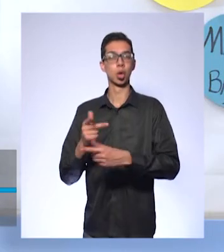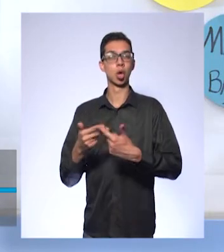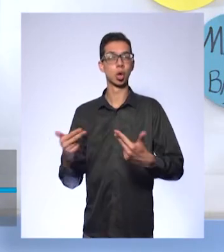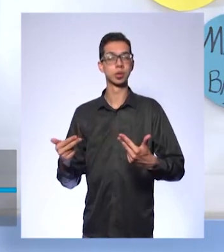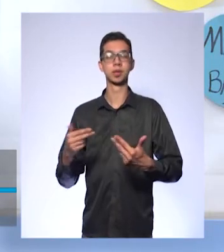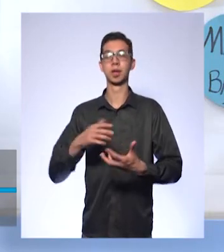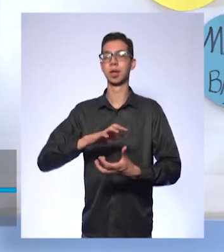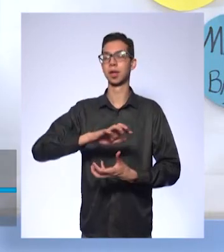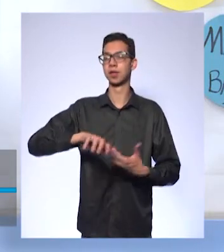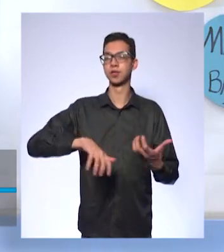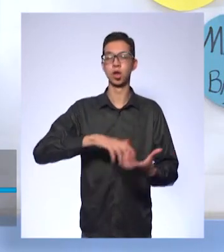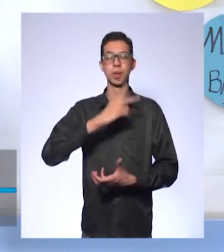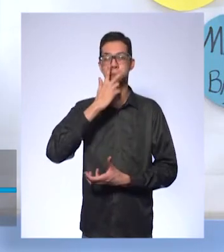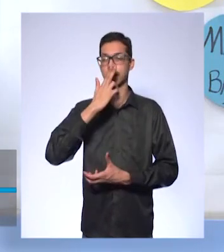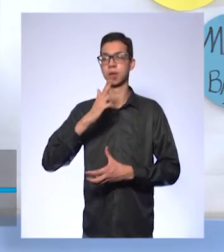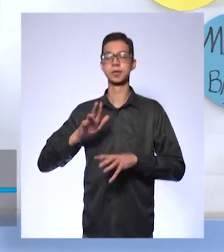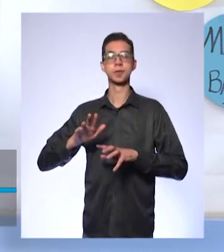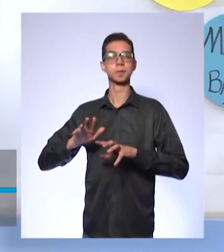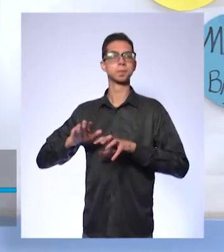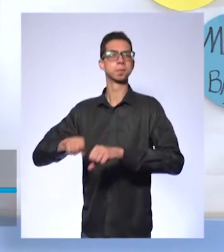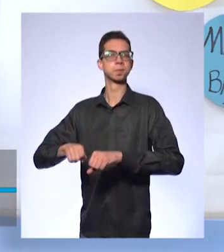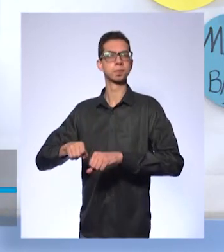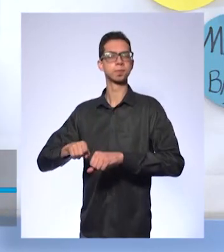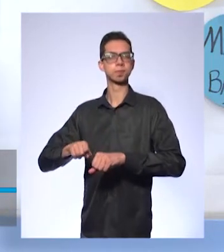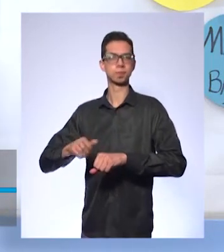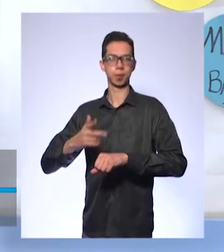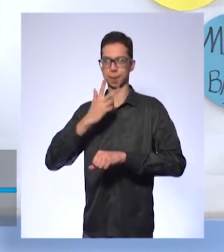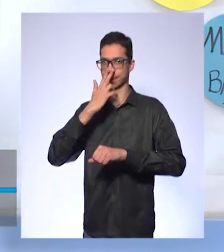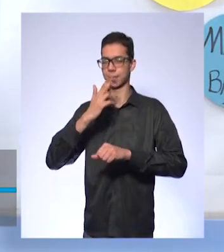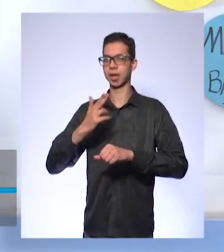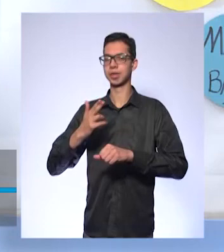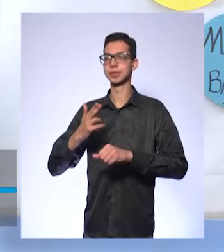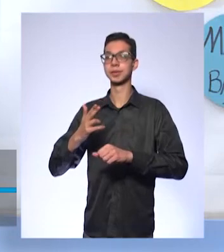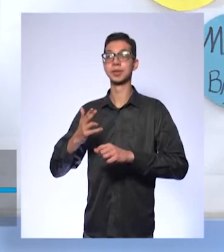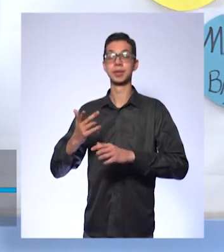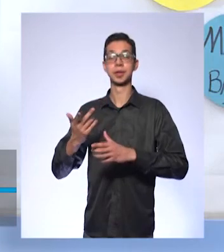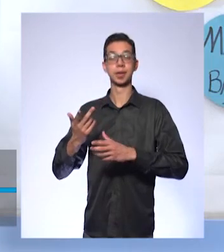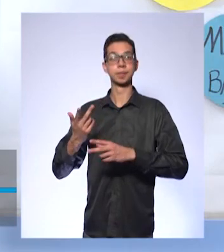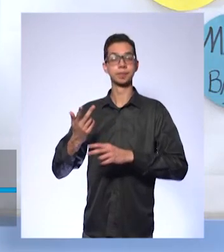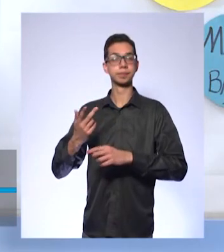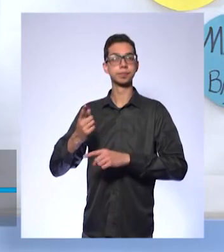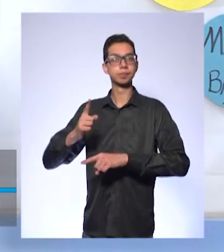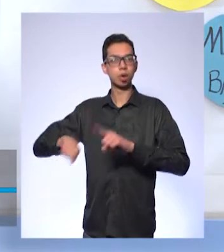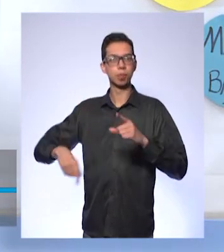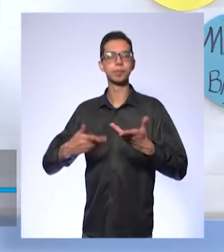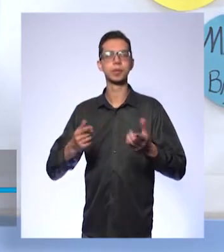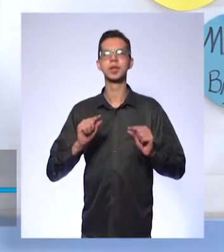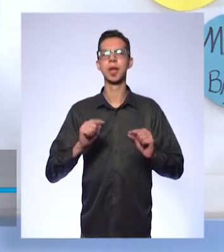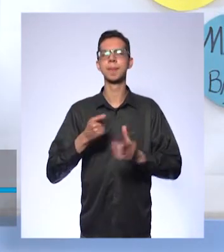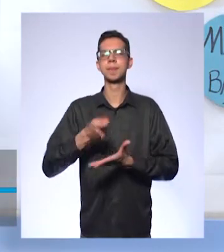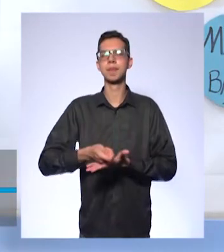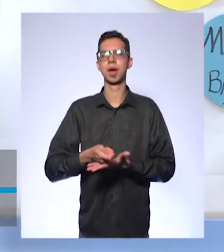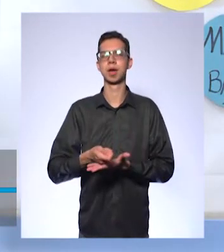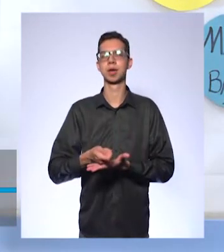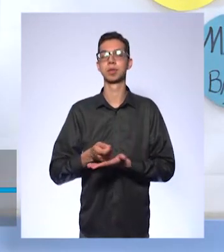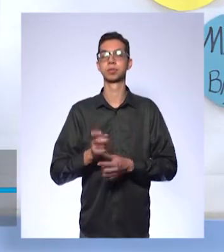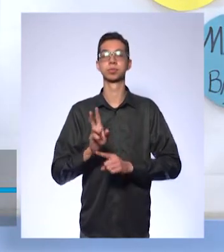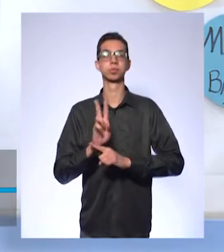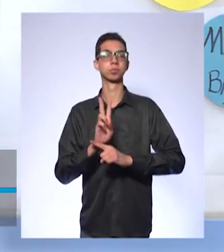bastante descontentamento. Afinal de contas, quem que pagava para manter essa guarda? Quem que pagava para manter uma guarda